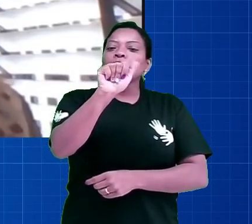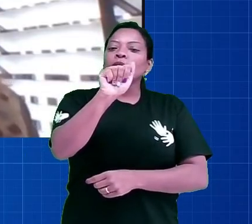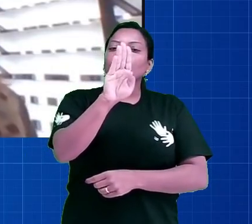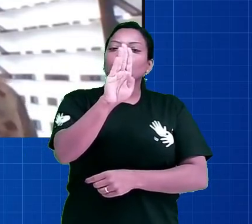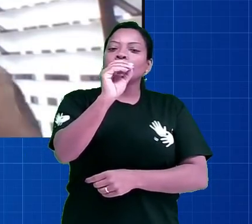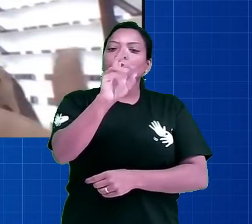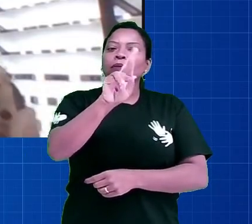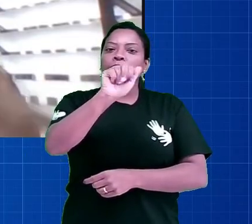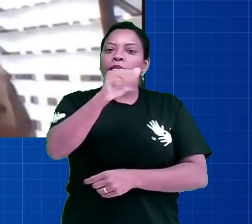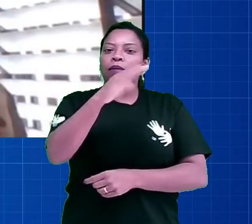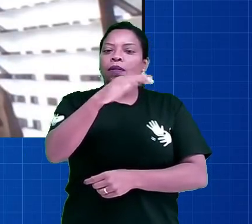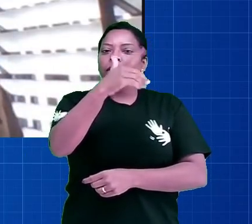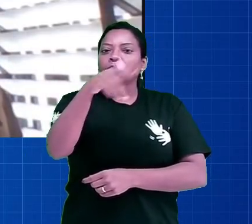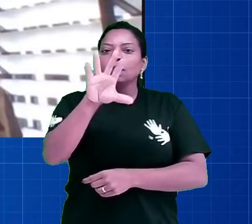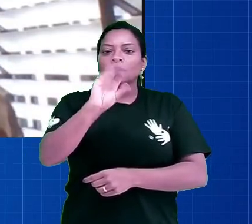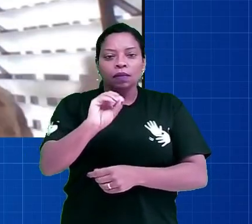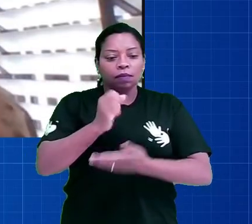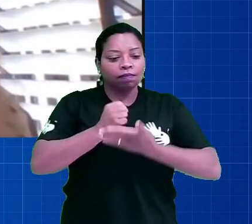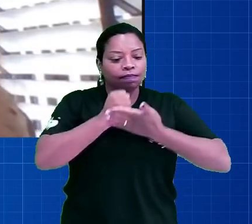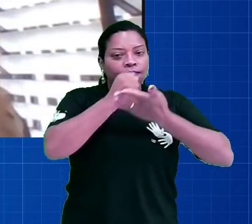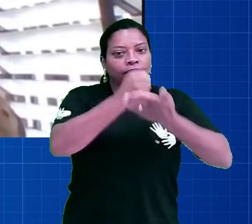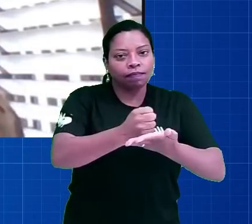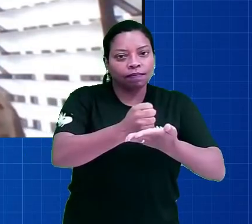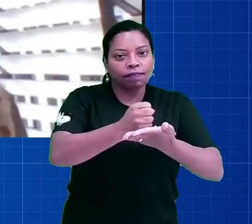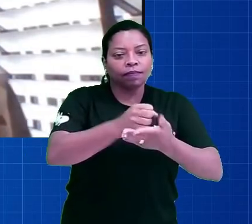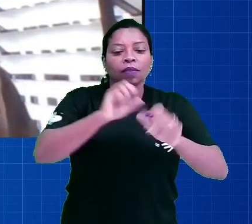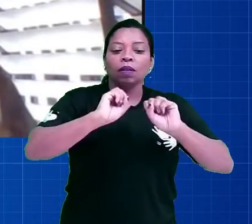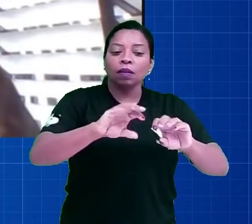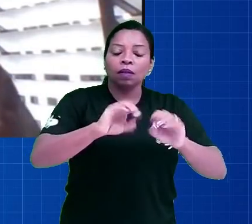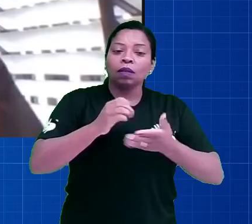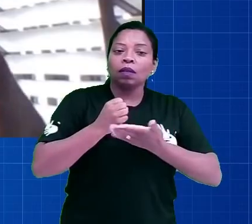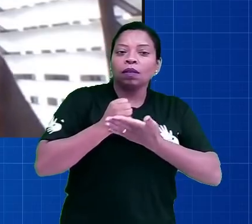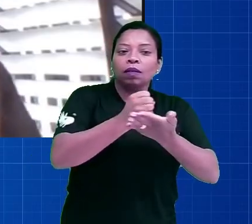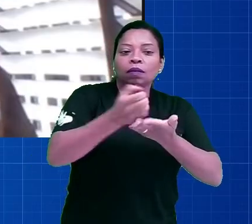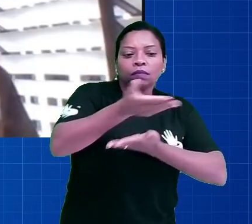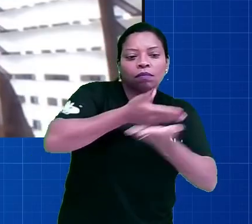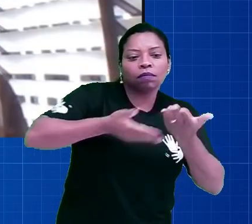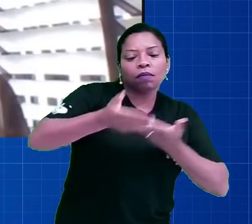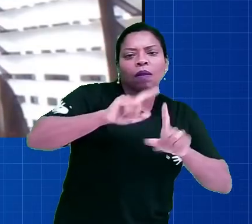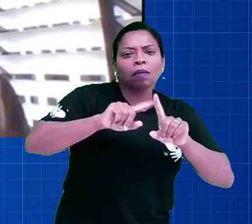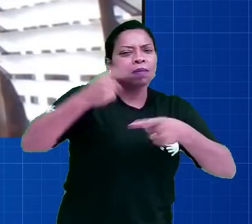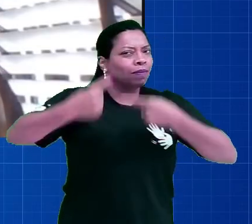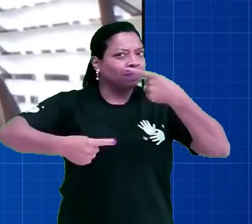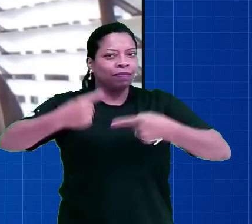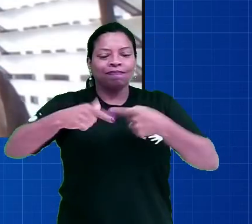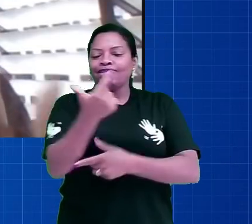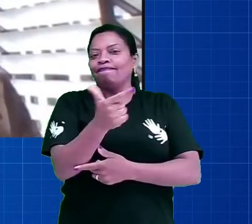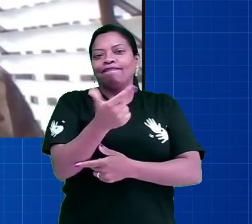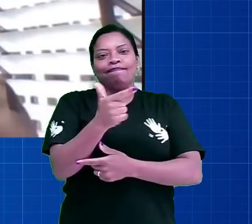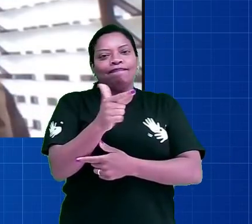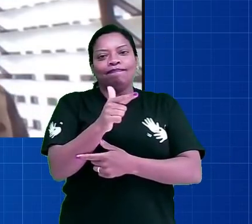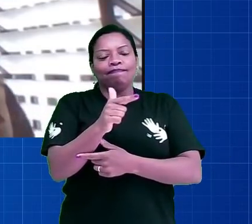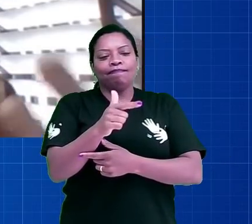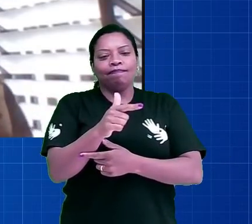o termo de colaboração, ensino colaborativo, mas a gente não percebe, de fato,